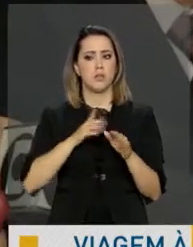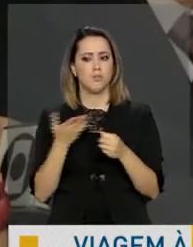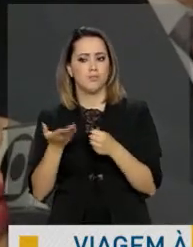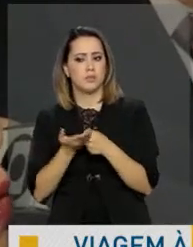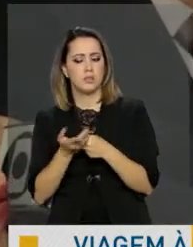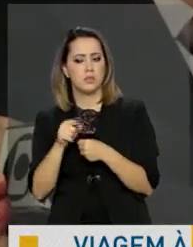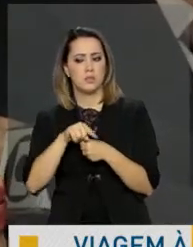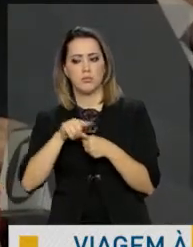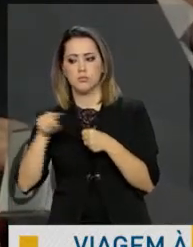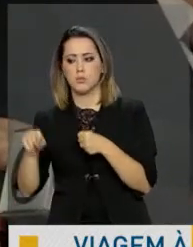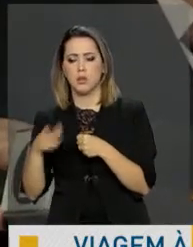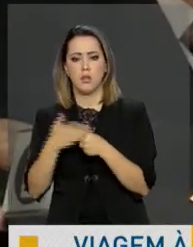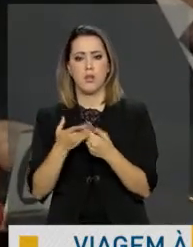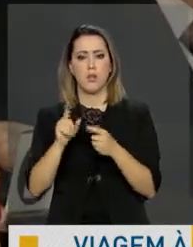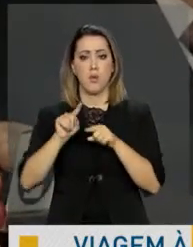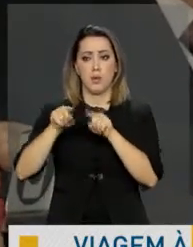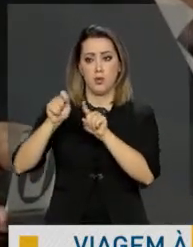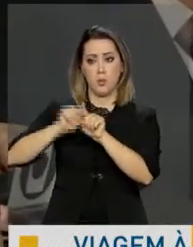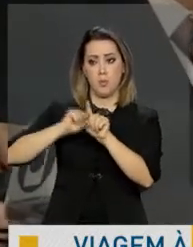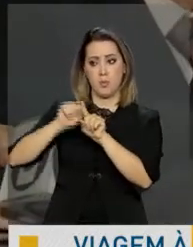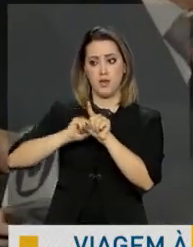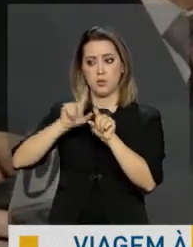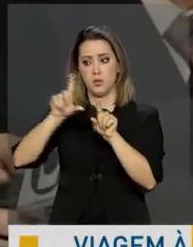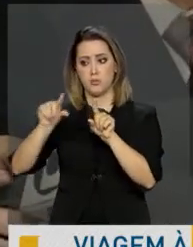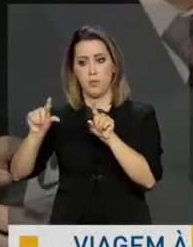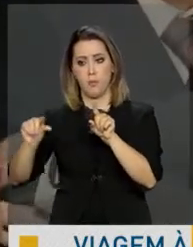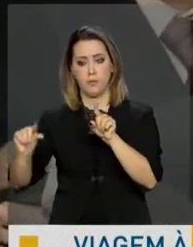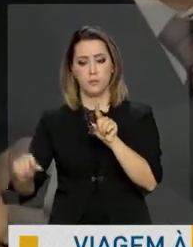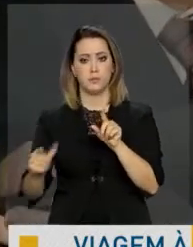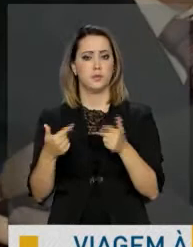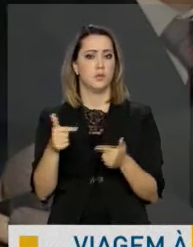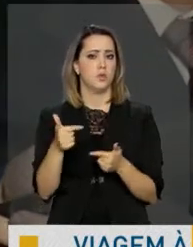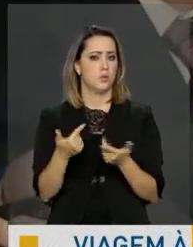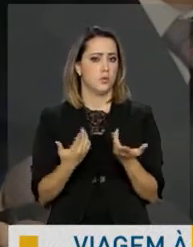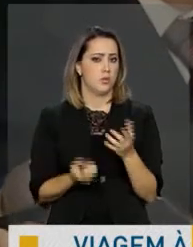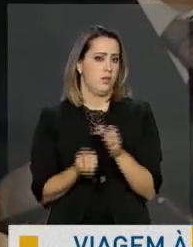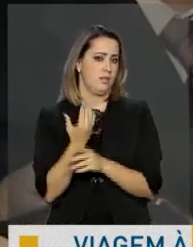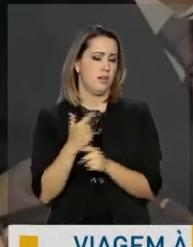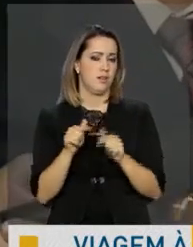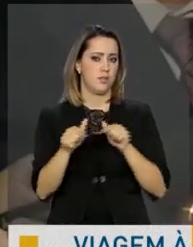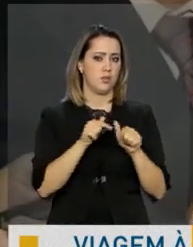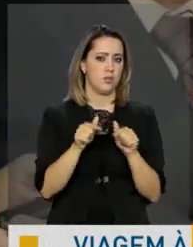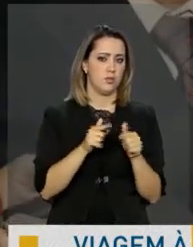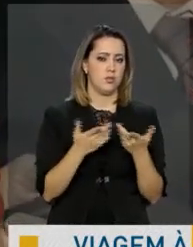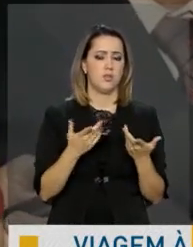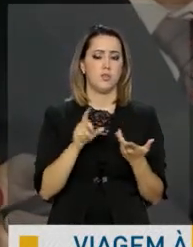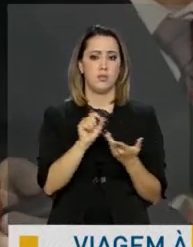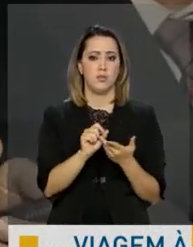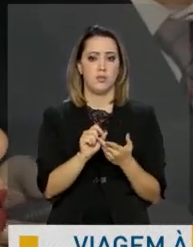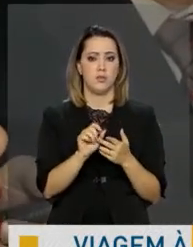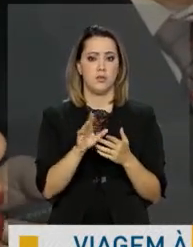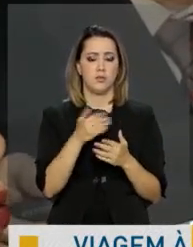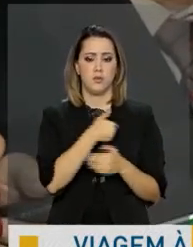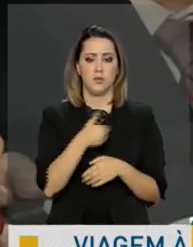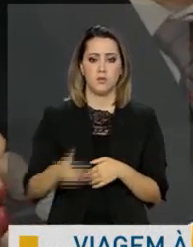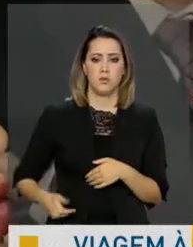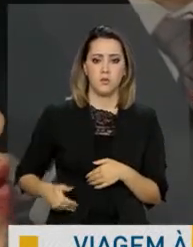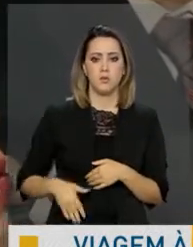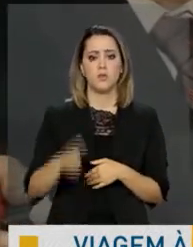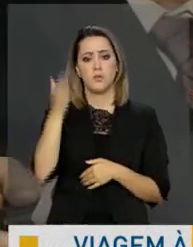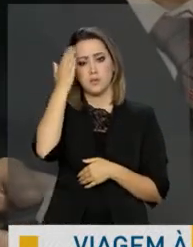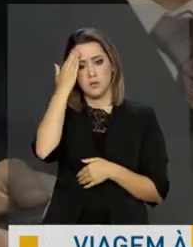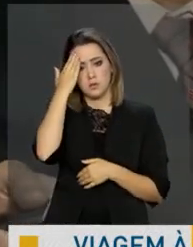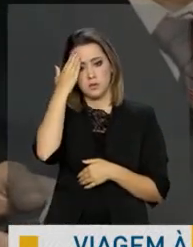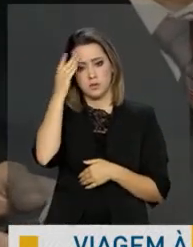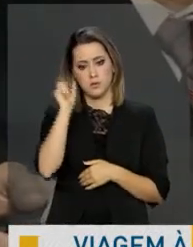essa taxa de emprego no próximo mês, a perspectiva de alguns analistas falando que não vai ser bem por aí essa retomada do emprego. O governo tem a consciência